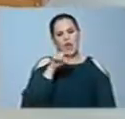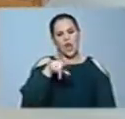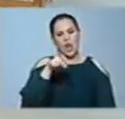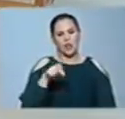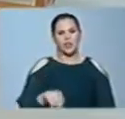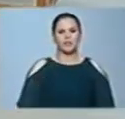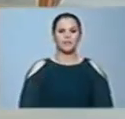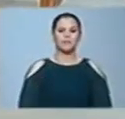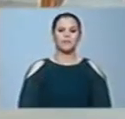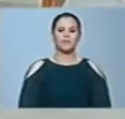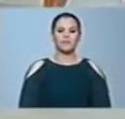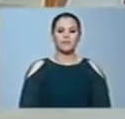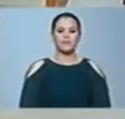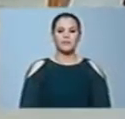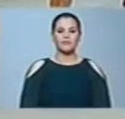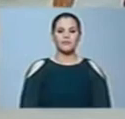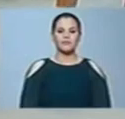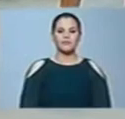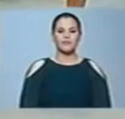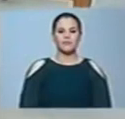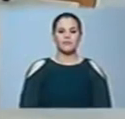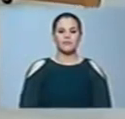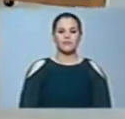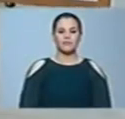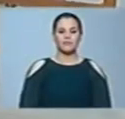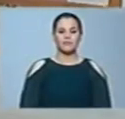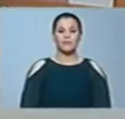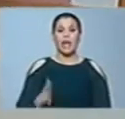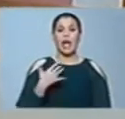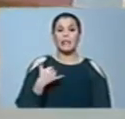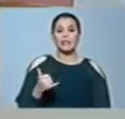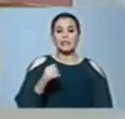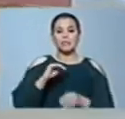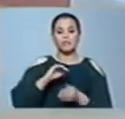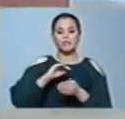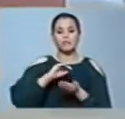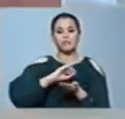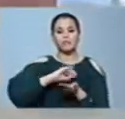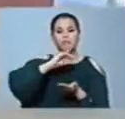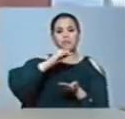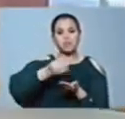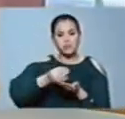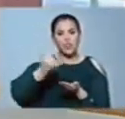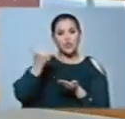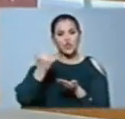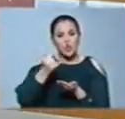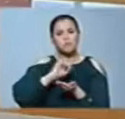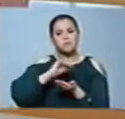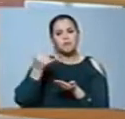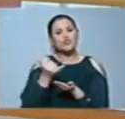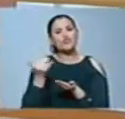o passinho que já está f a granola eu vou colocar uma camada de máscara levada